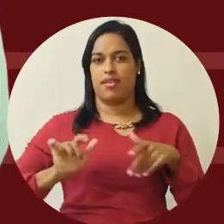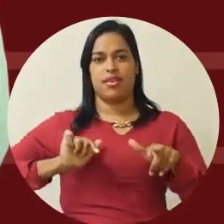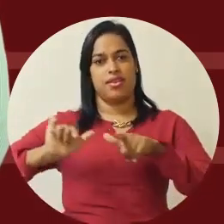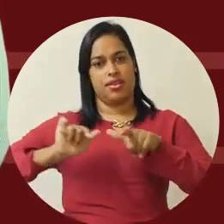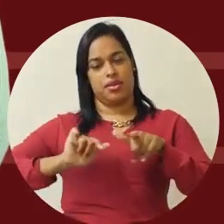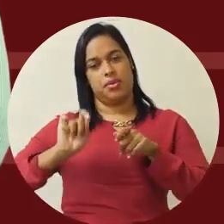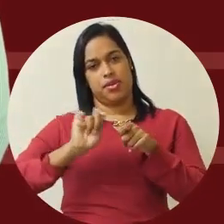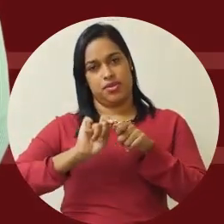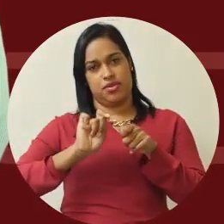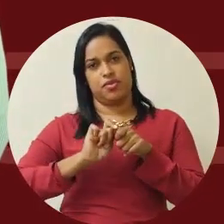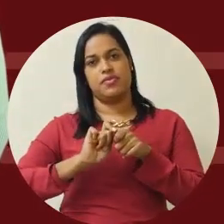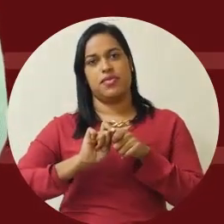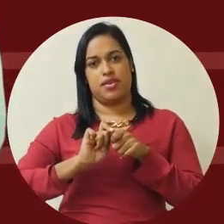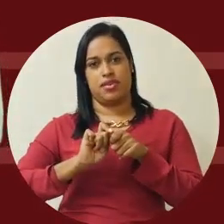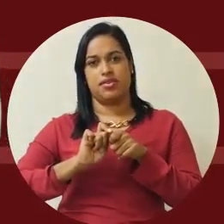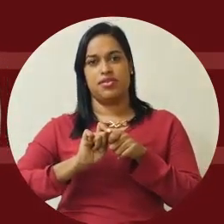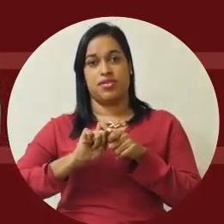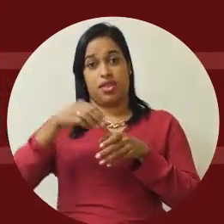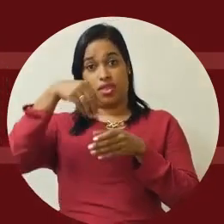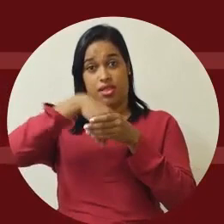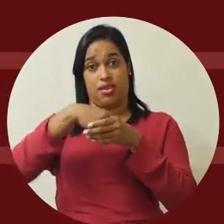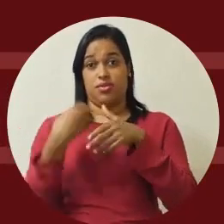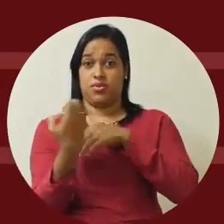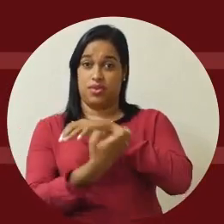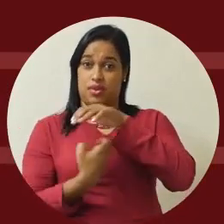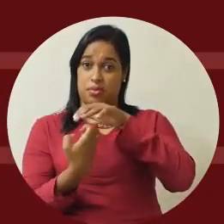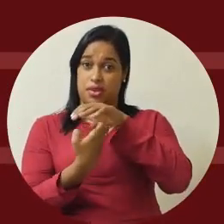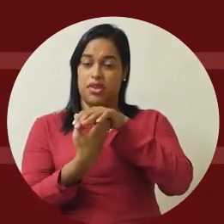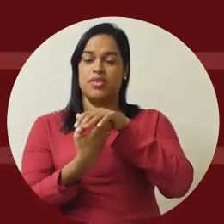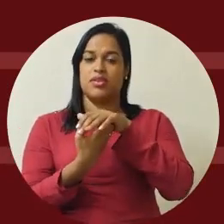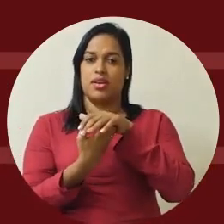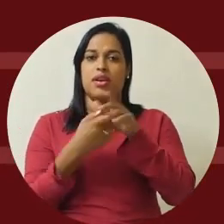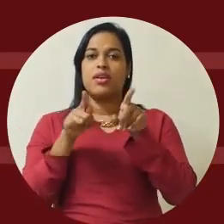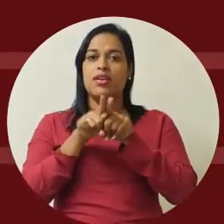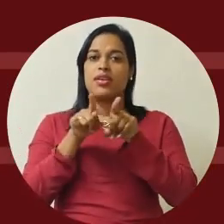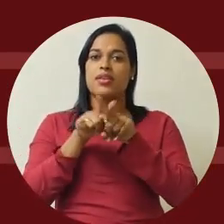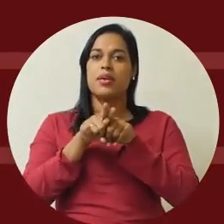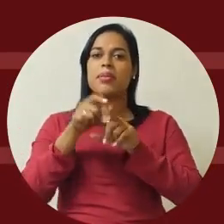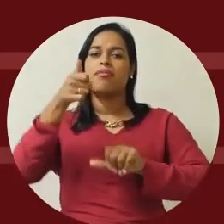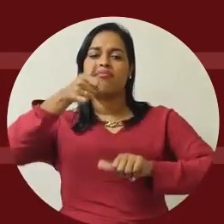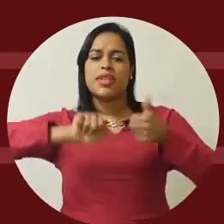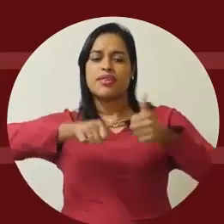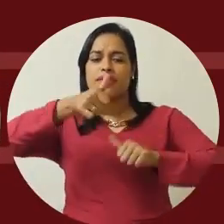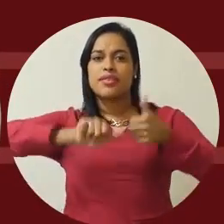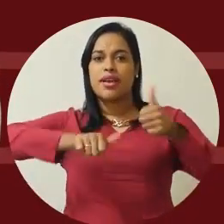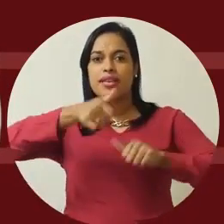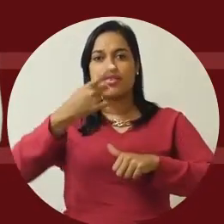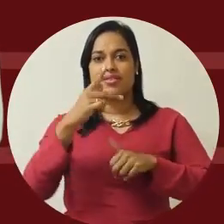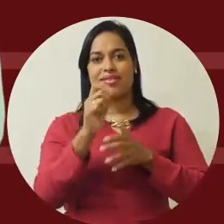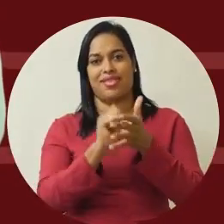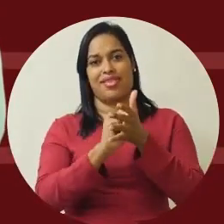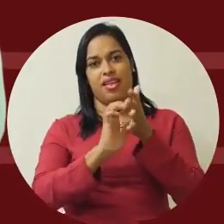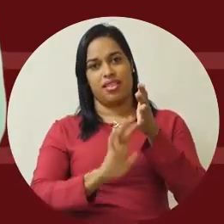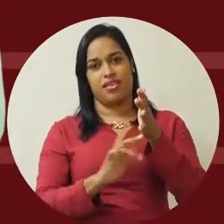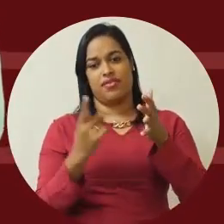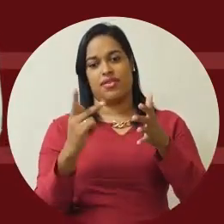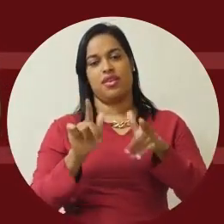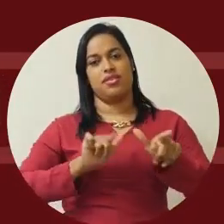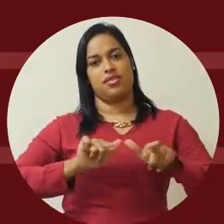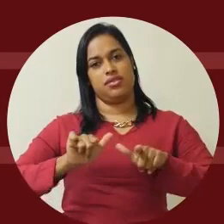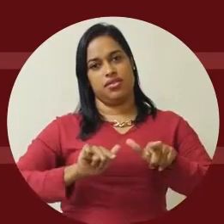faz corriqueiramente dentro da empresa e através da análise da atividade desse